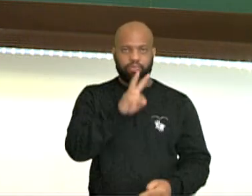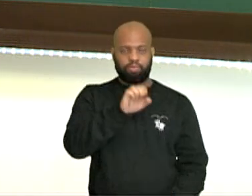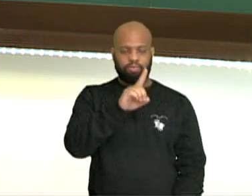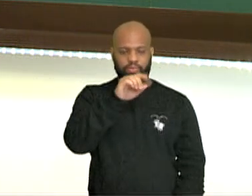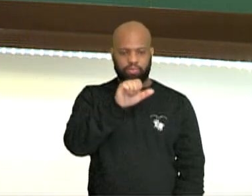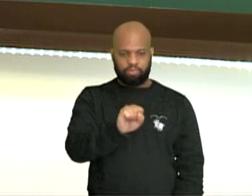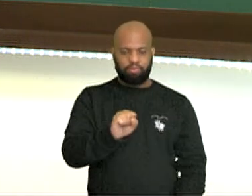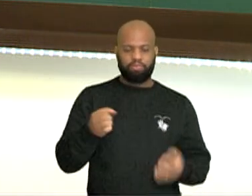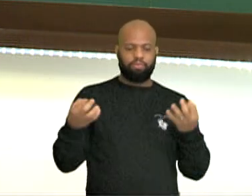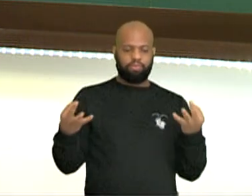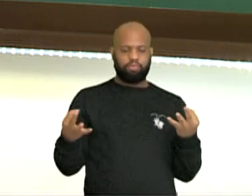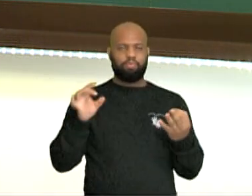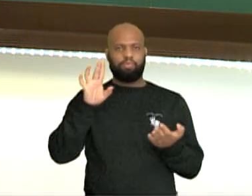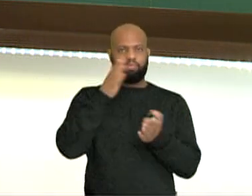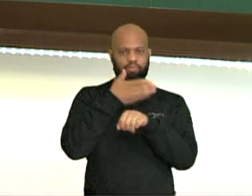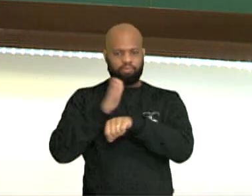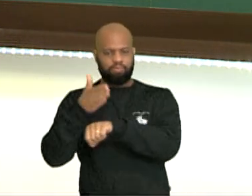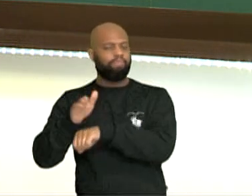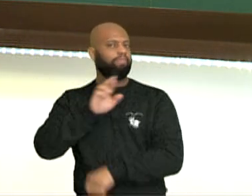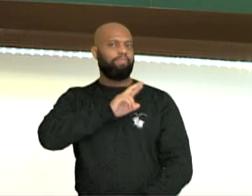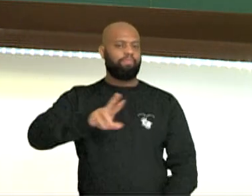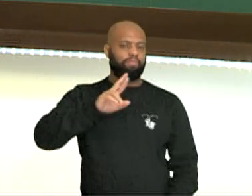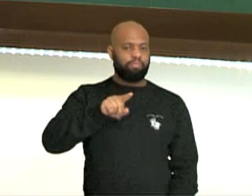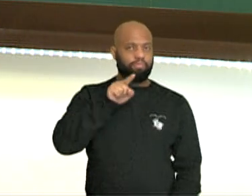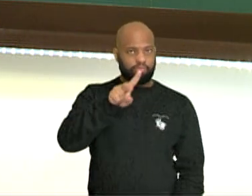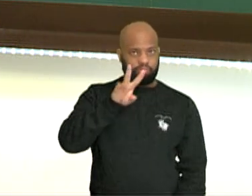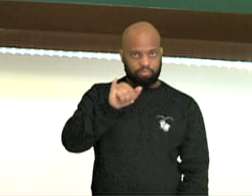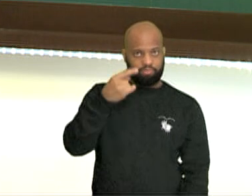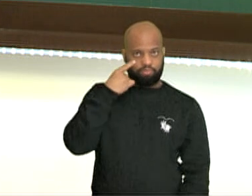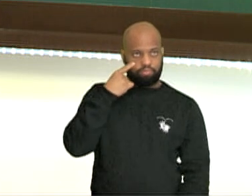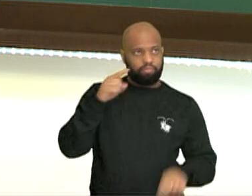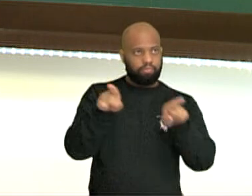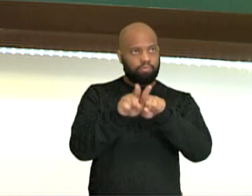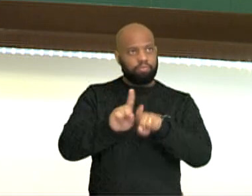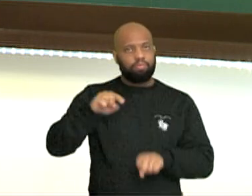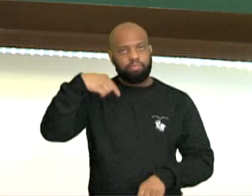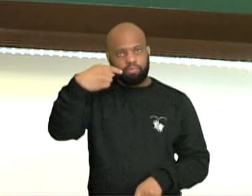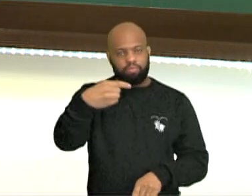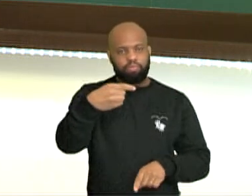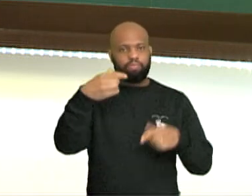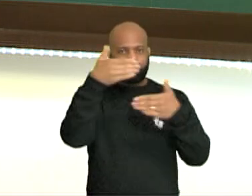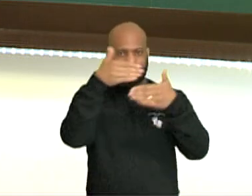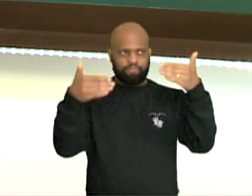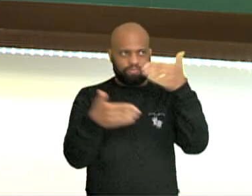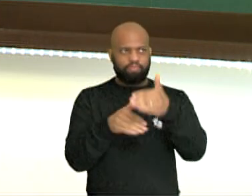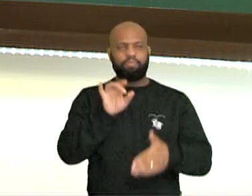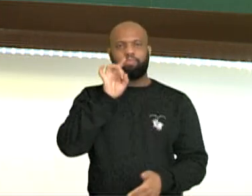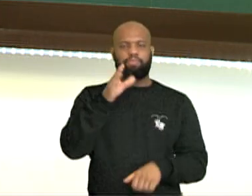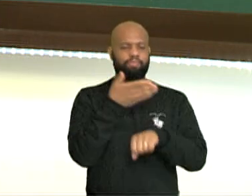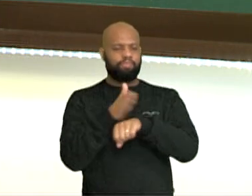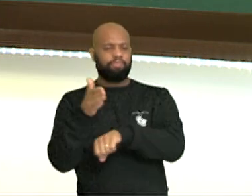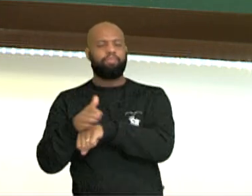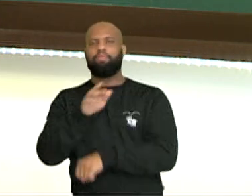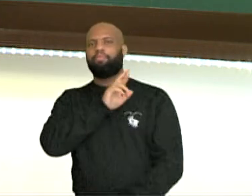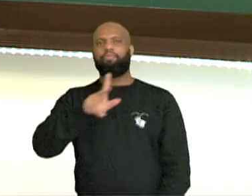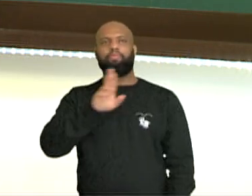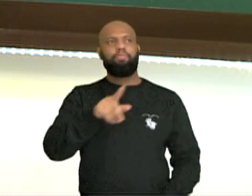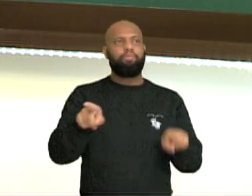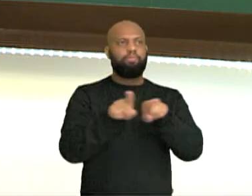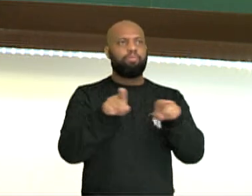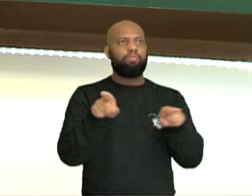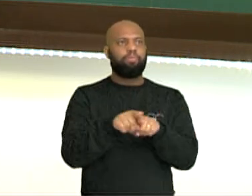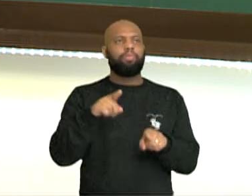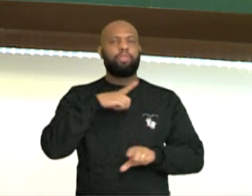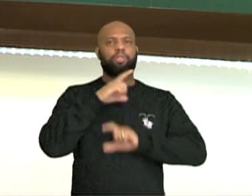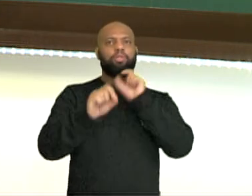um exercício. Nós vamos ver nos próximos slides, então, que ele vai muito além de ser apenas um exercício, ele tem todo um